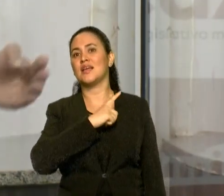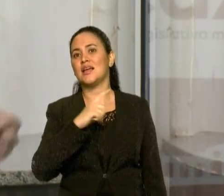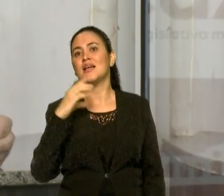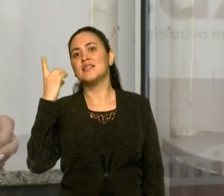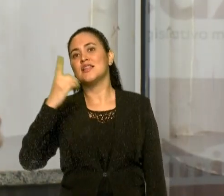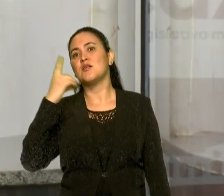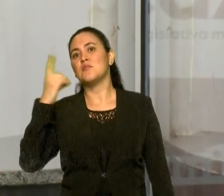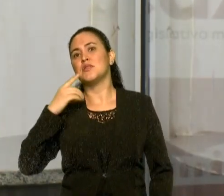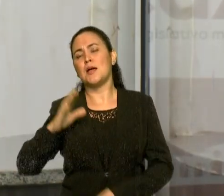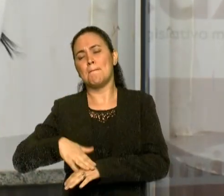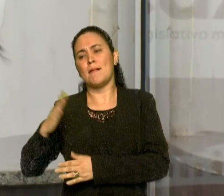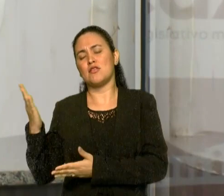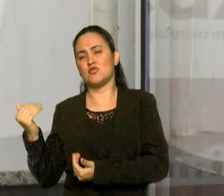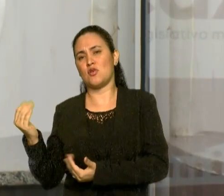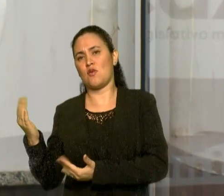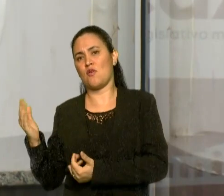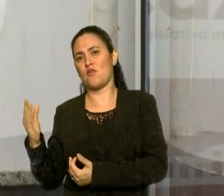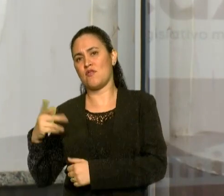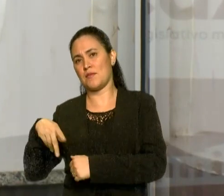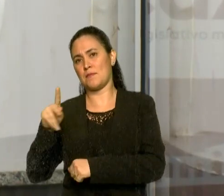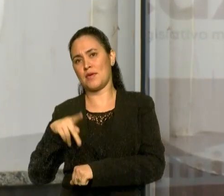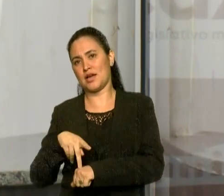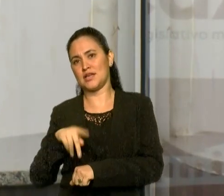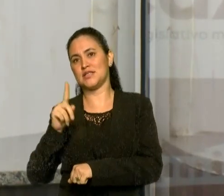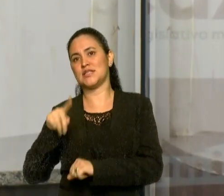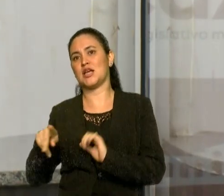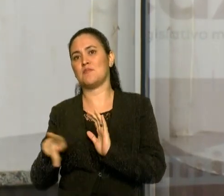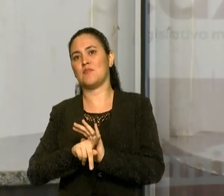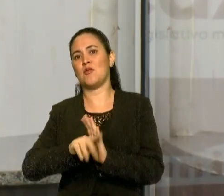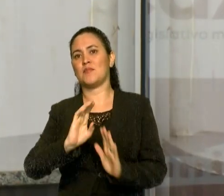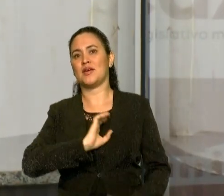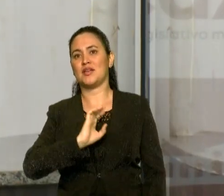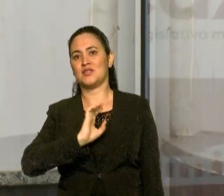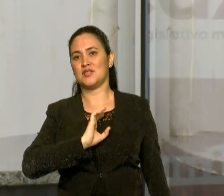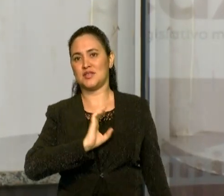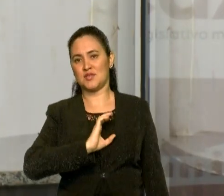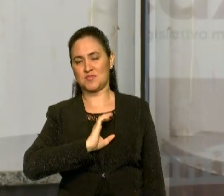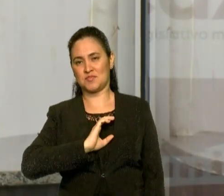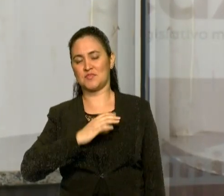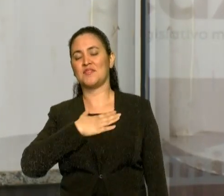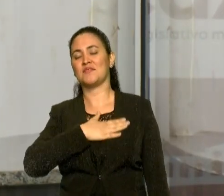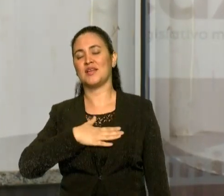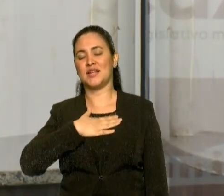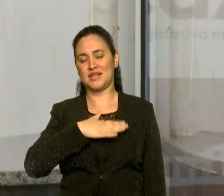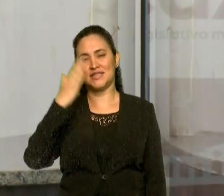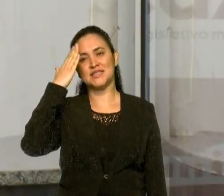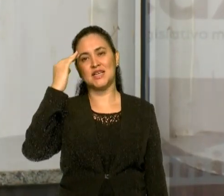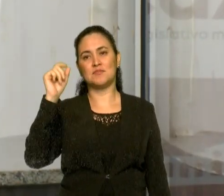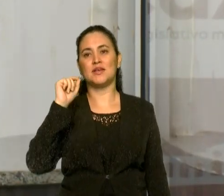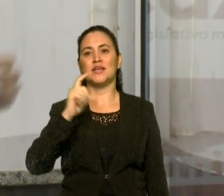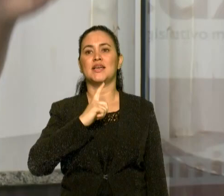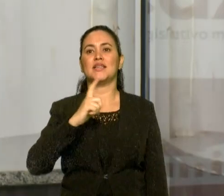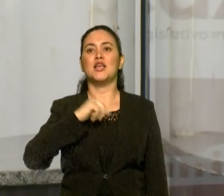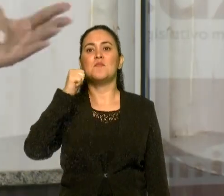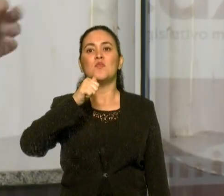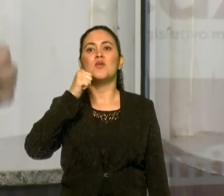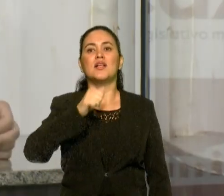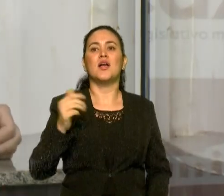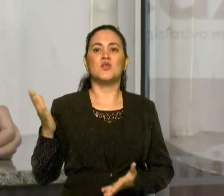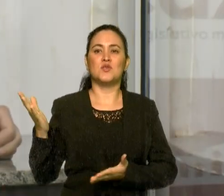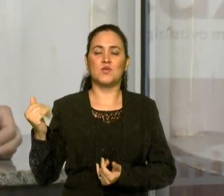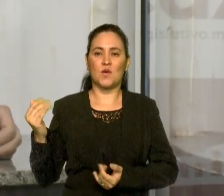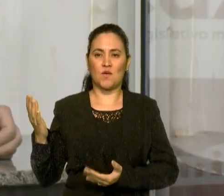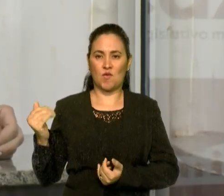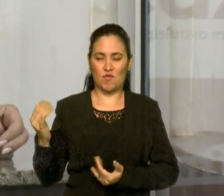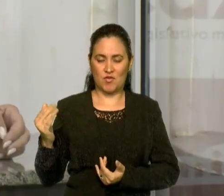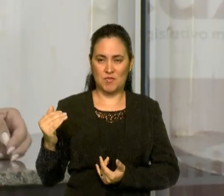do país, vem da cidade de Caxias. Então, Amanda, muito feliz de saber que nós temos não só uma mulher, mas uma jovem mulher. E dizer, encerrar